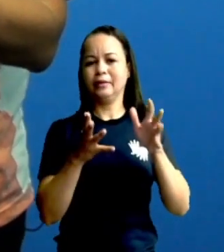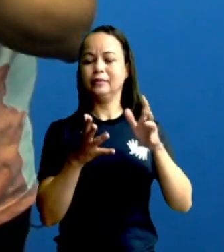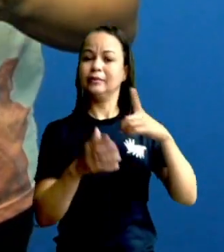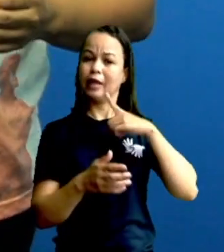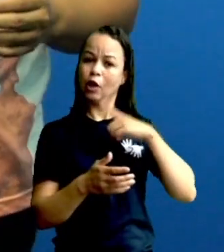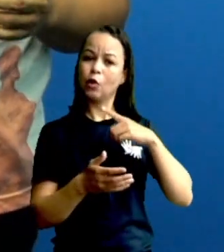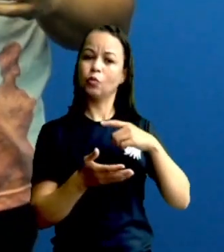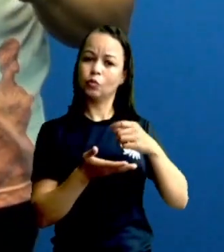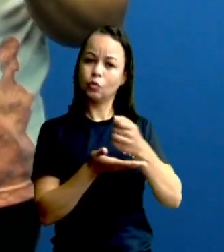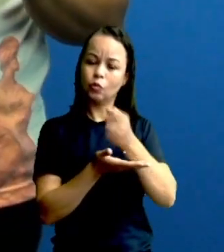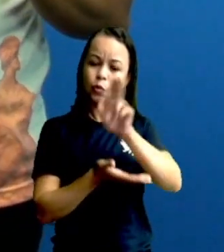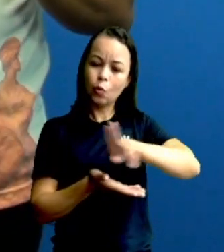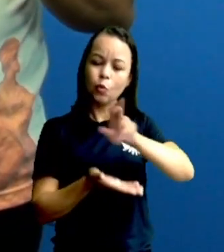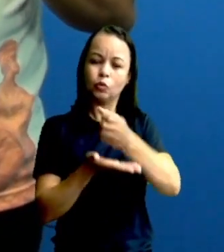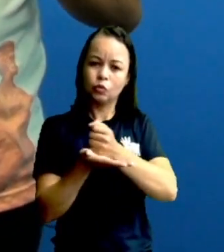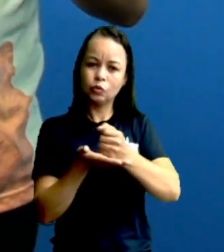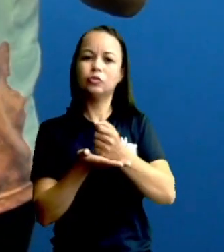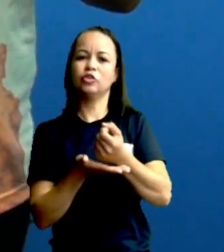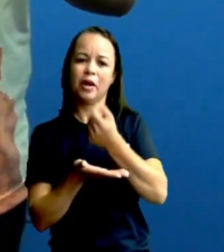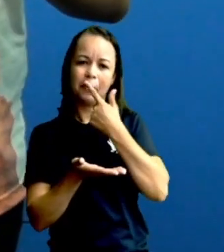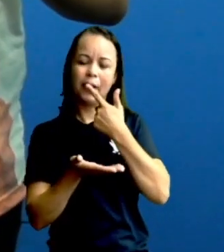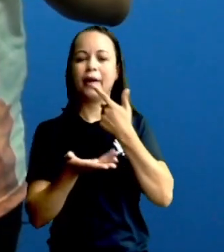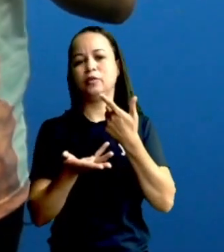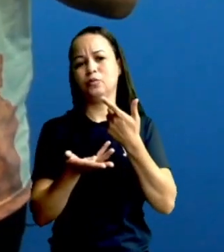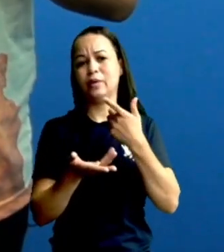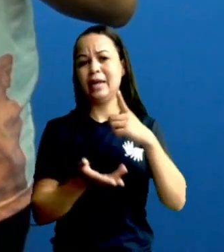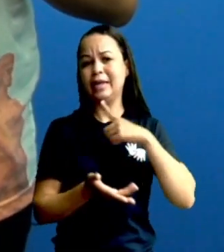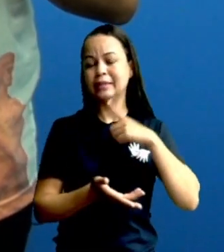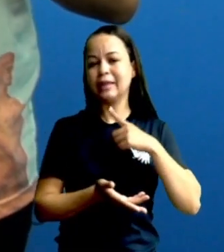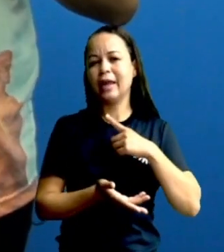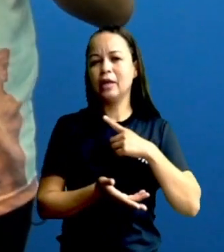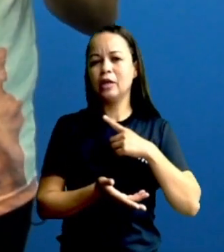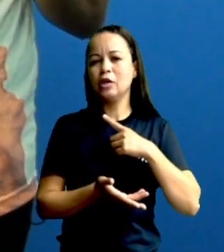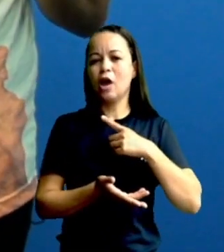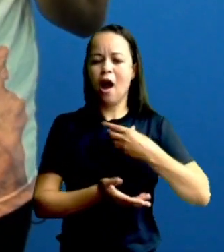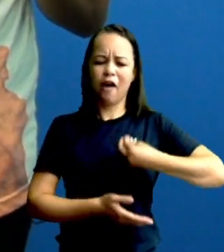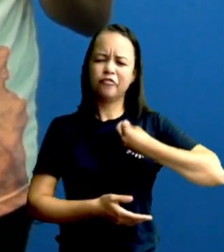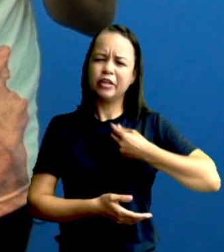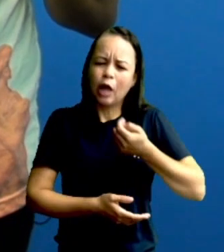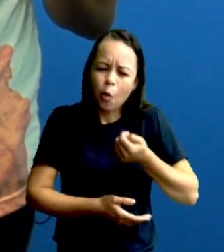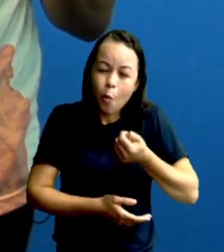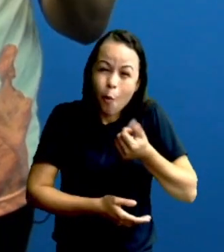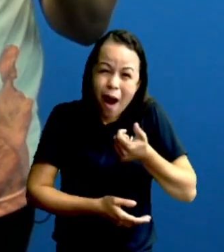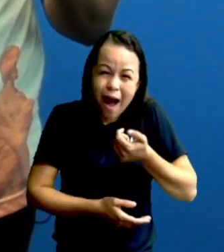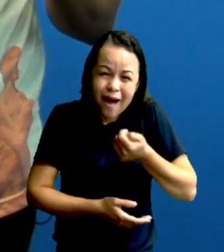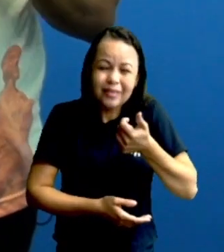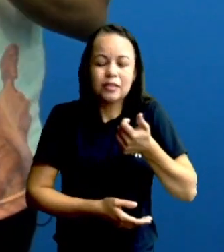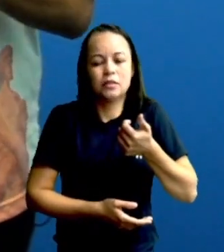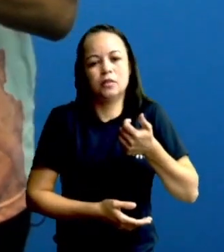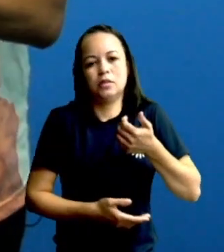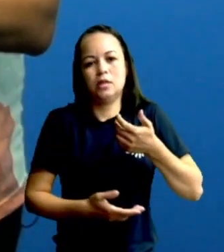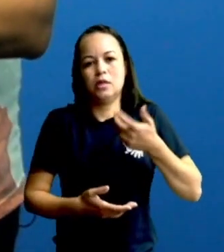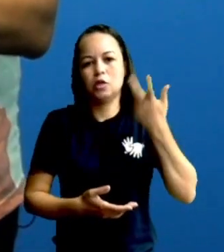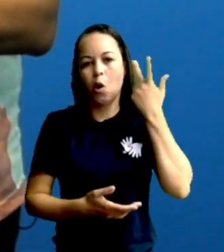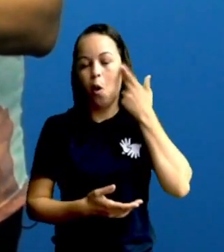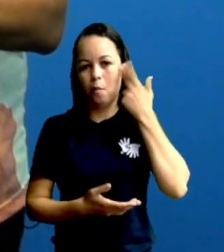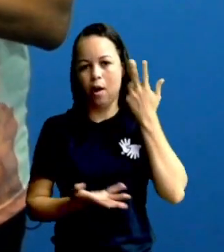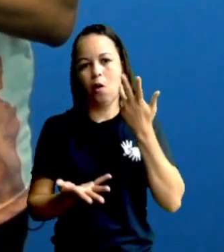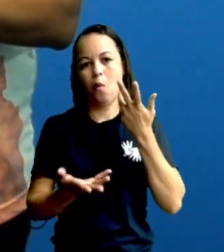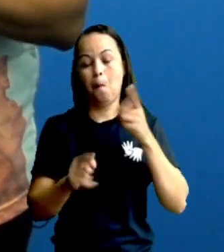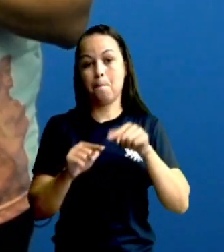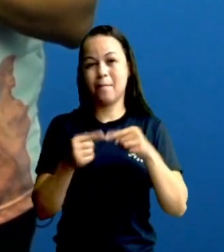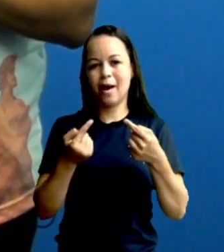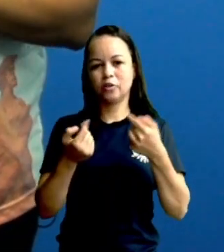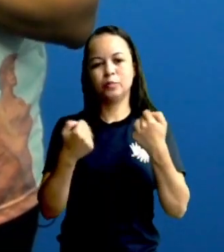da vida e consegue ter uma vida quase normal. Agora, vê só, gente, eu estou dizendo aqui uma vida quase normal, porque você vai ter que ter